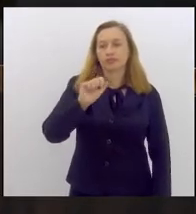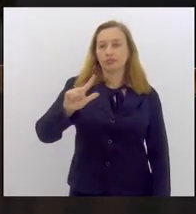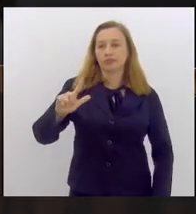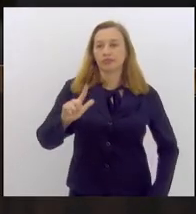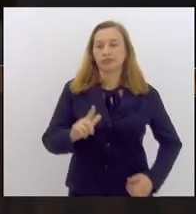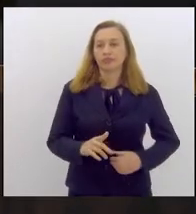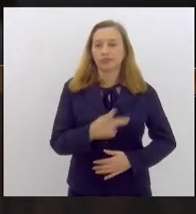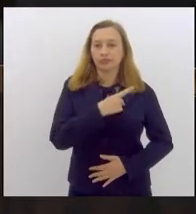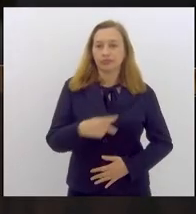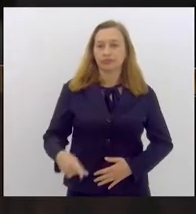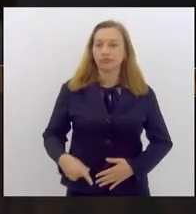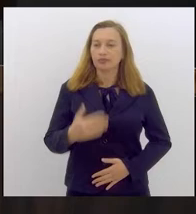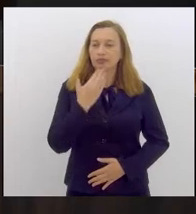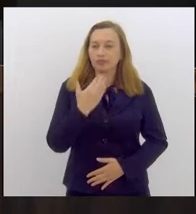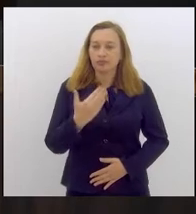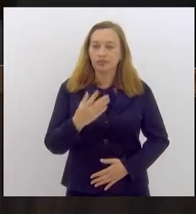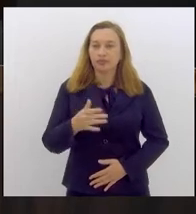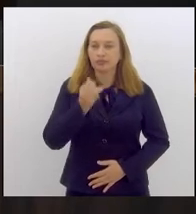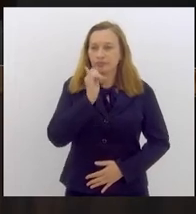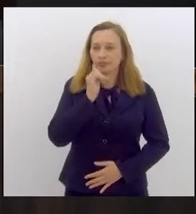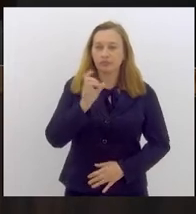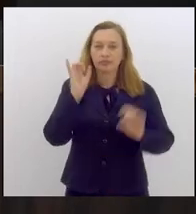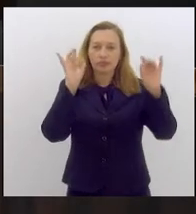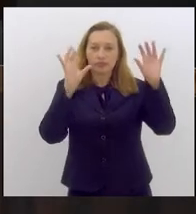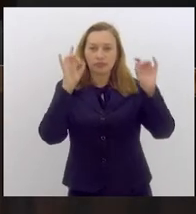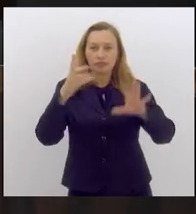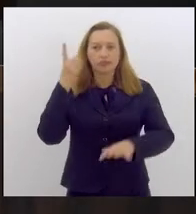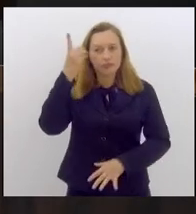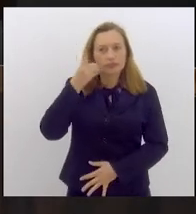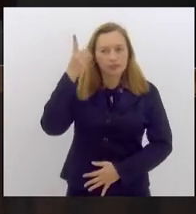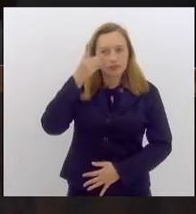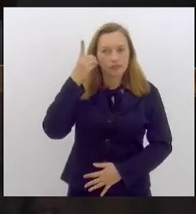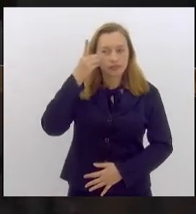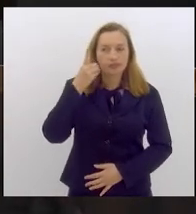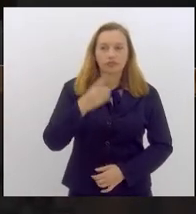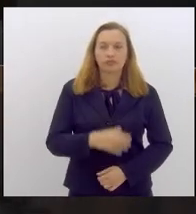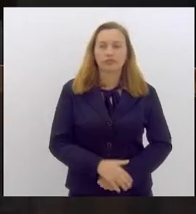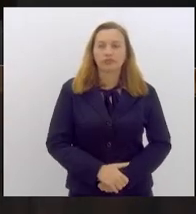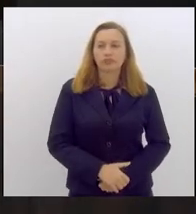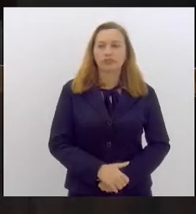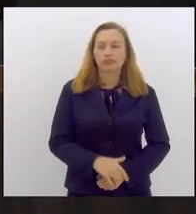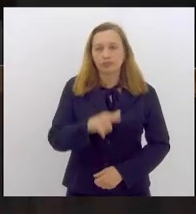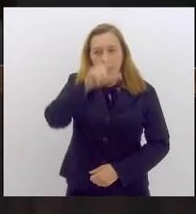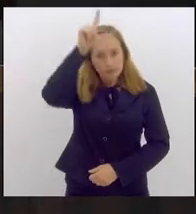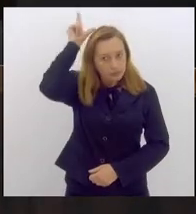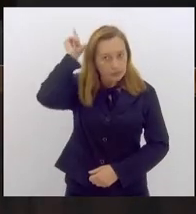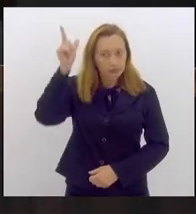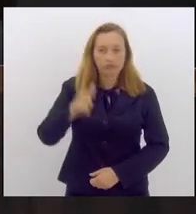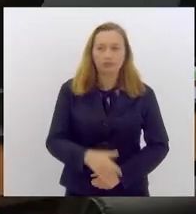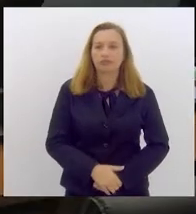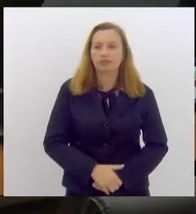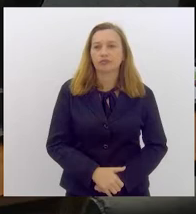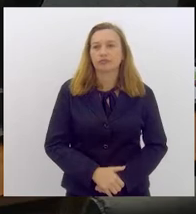presidência designa relator especial, deputado Luiz Paulo.